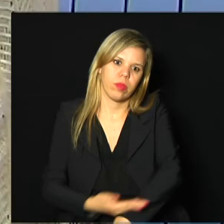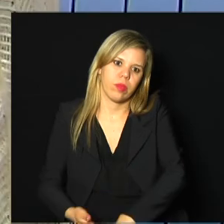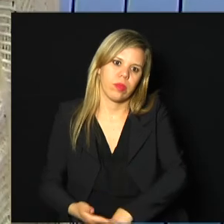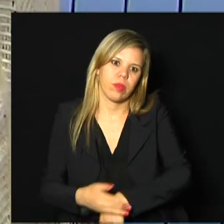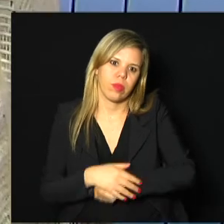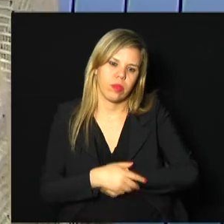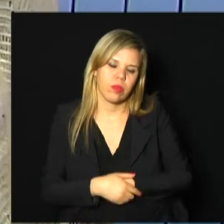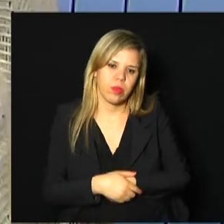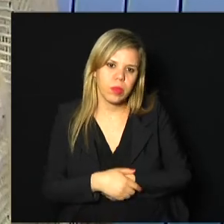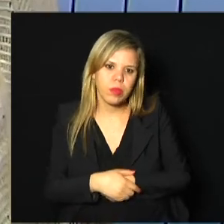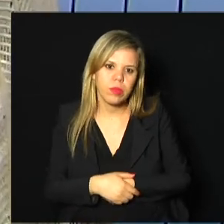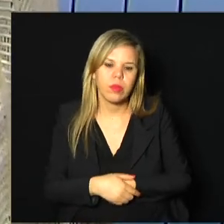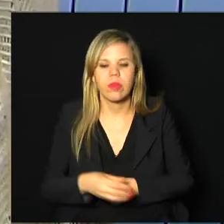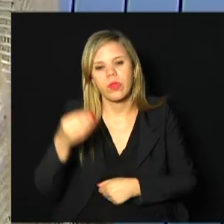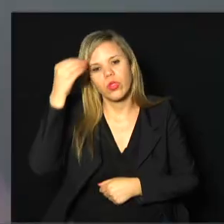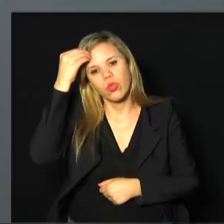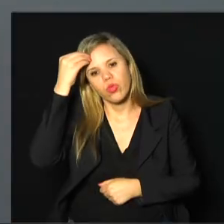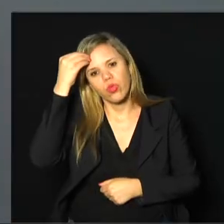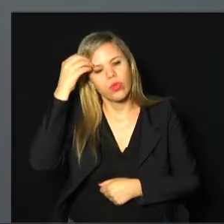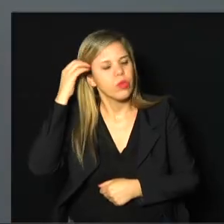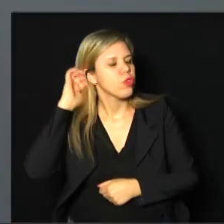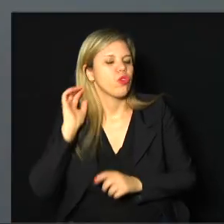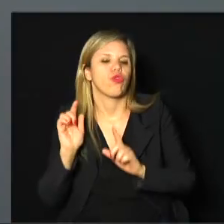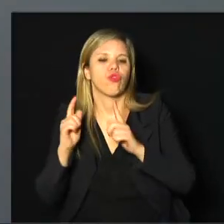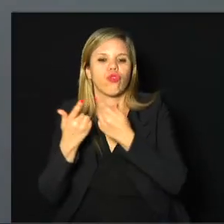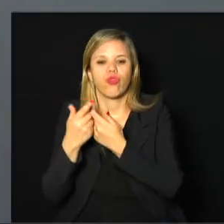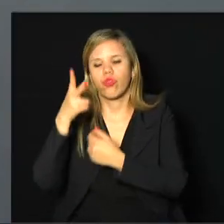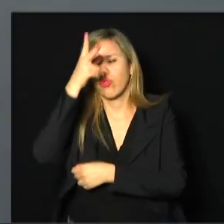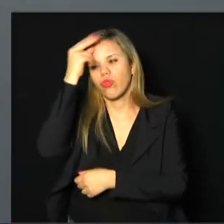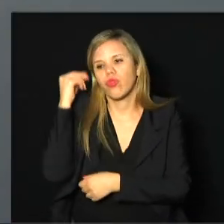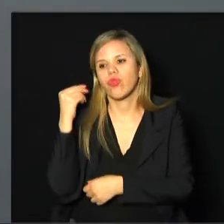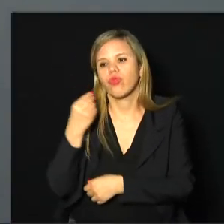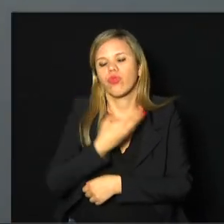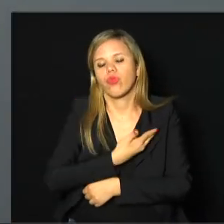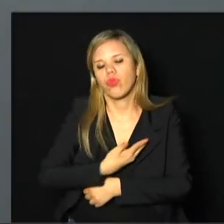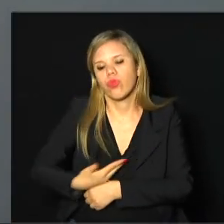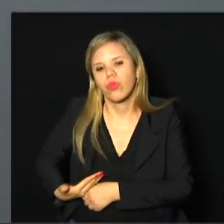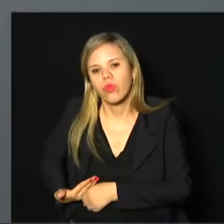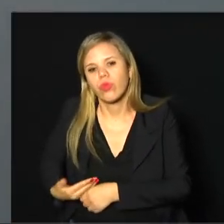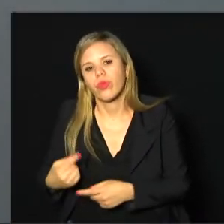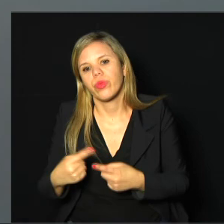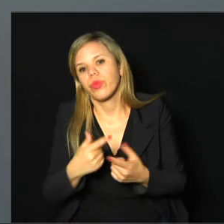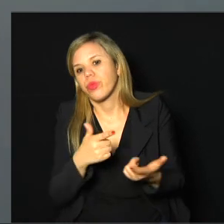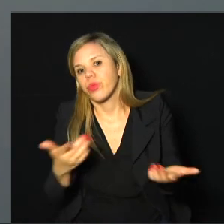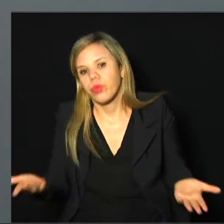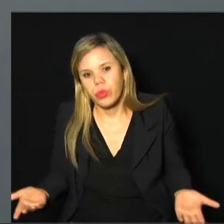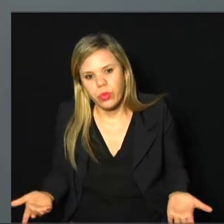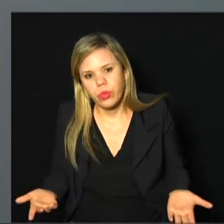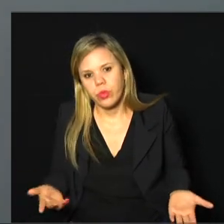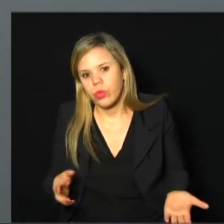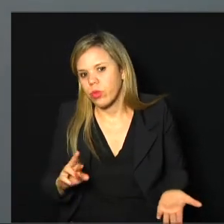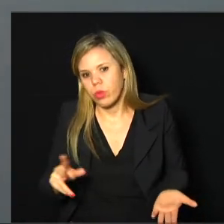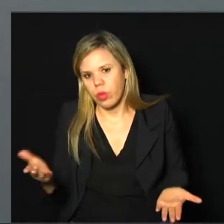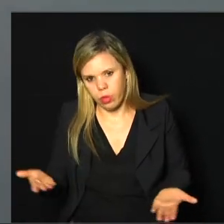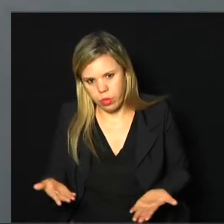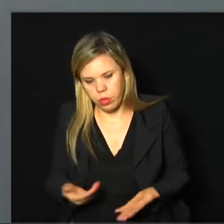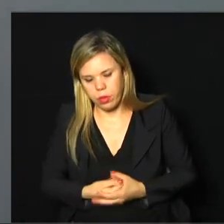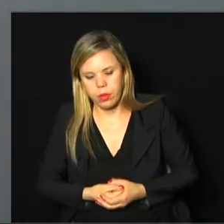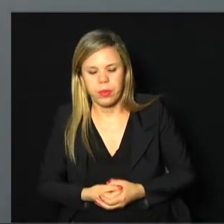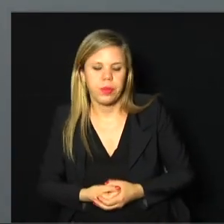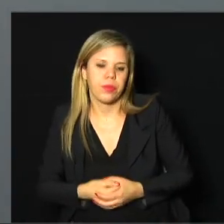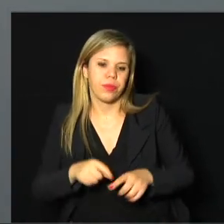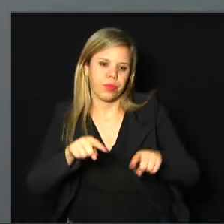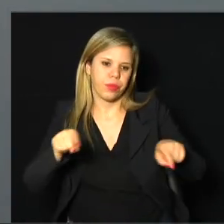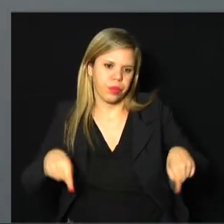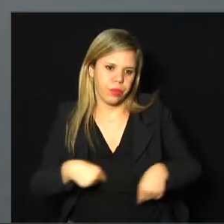costuma sempre colocar, né, a culpa, né, nos gestores públicos, é a culpa do governo, porque não é o caso agora.